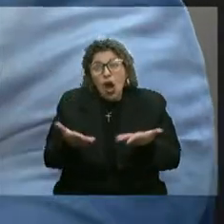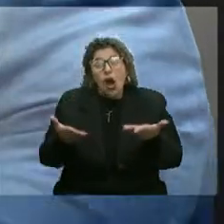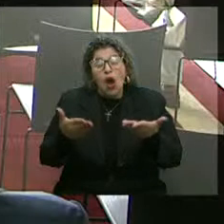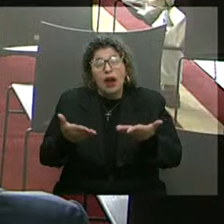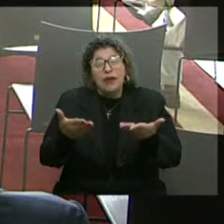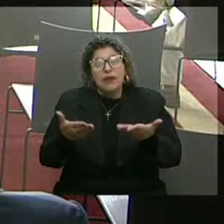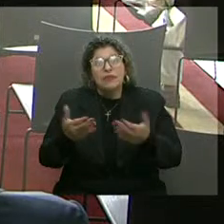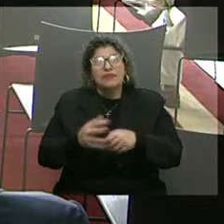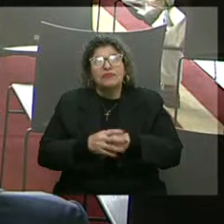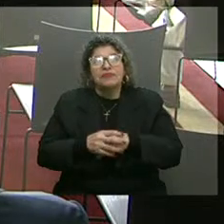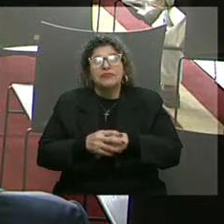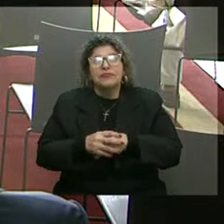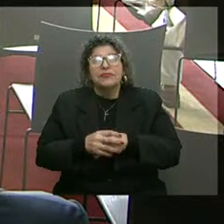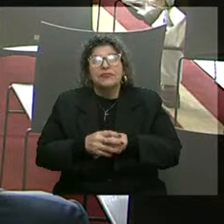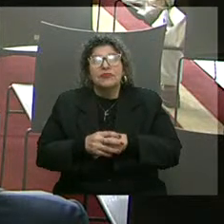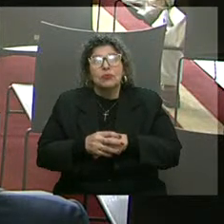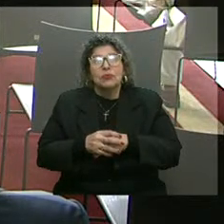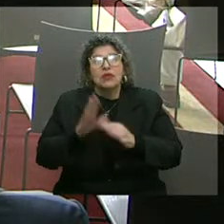é de